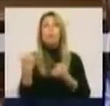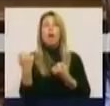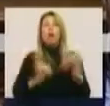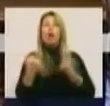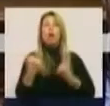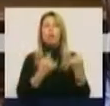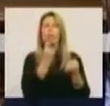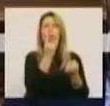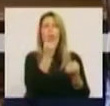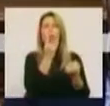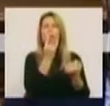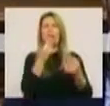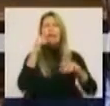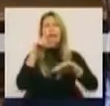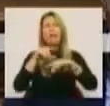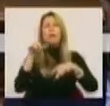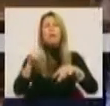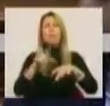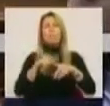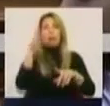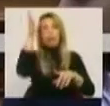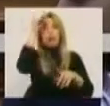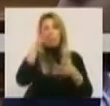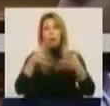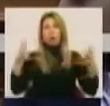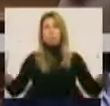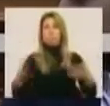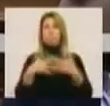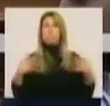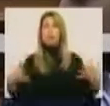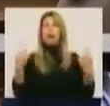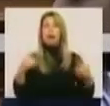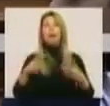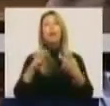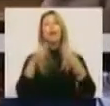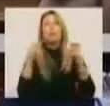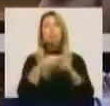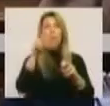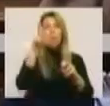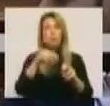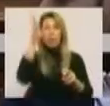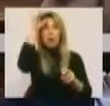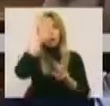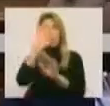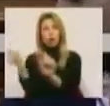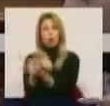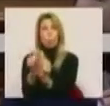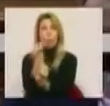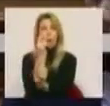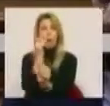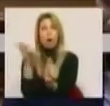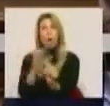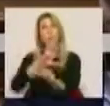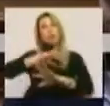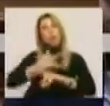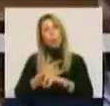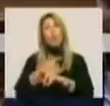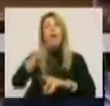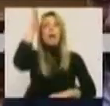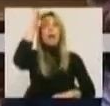e ungulados de grandes dimensões. E existe ainda o problema do atropelamento de animais de companhia e outros animais, sejam de